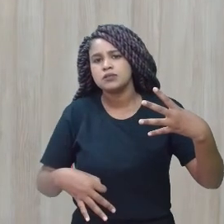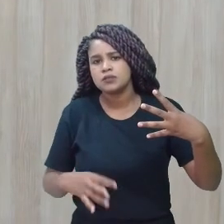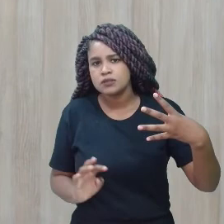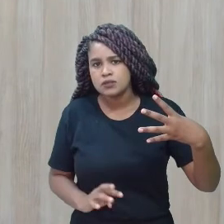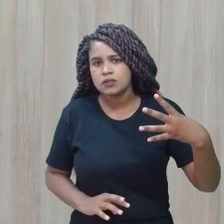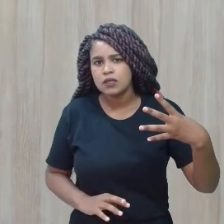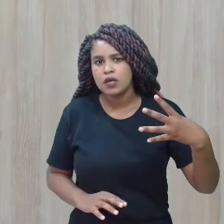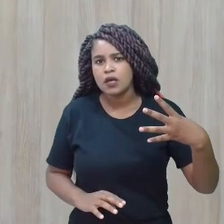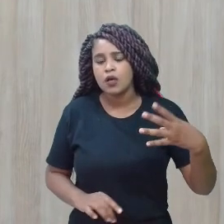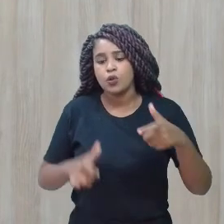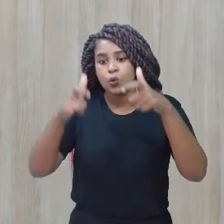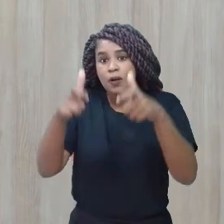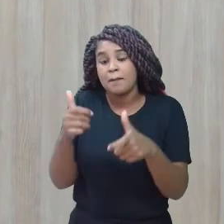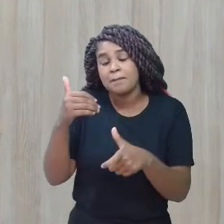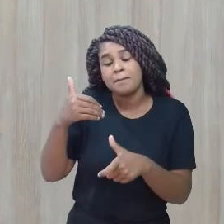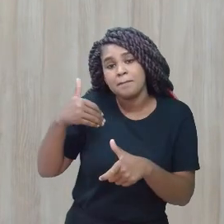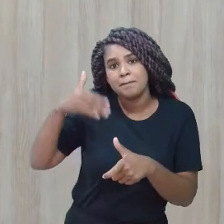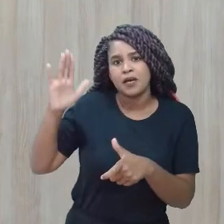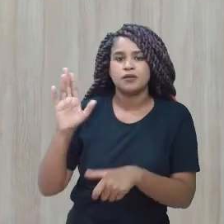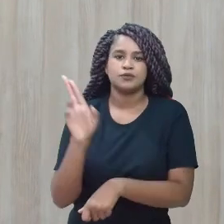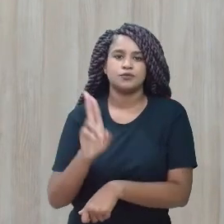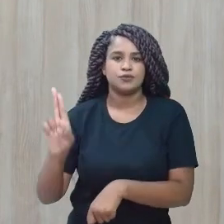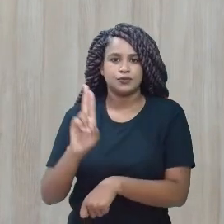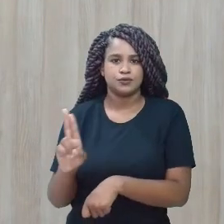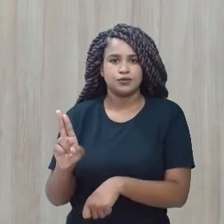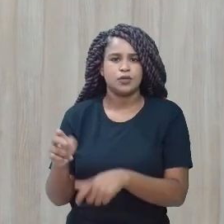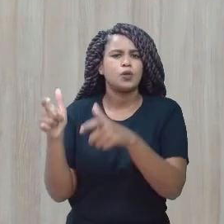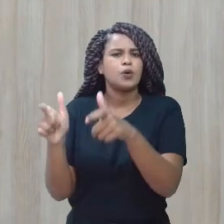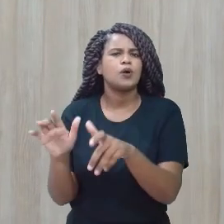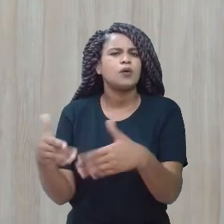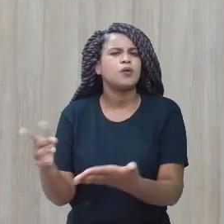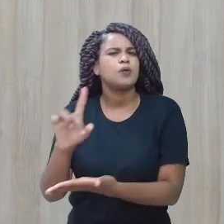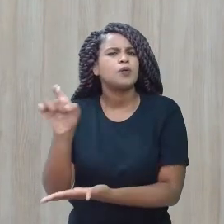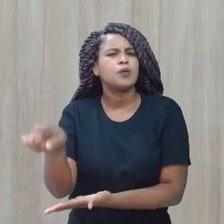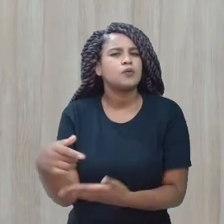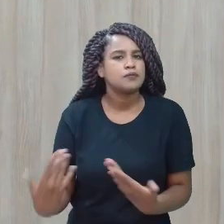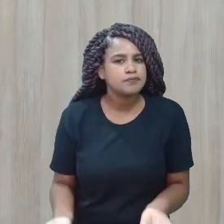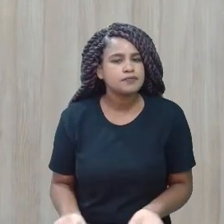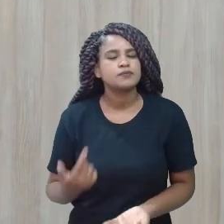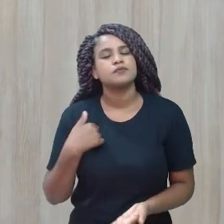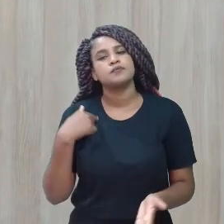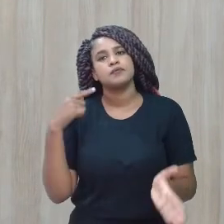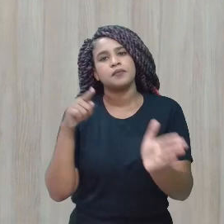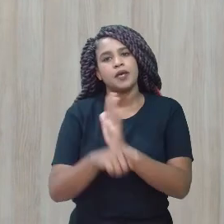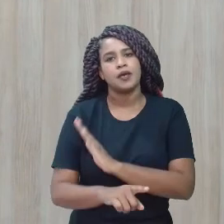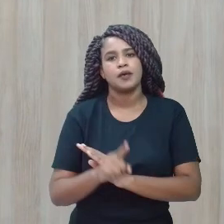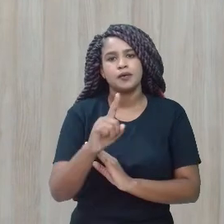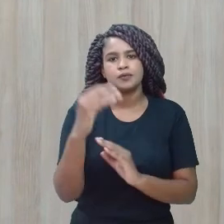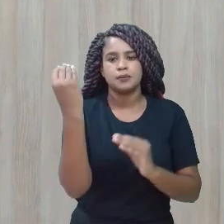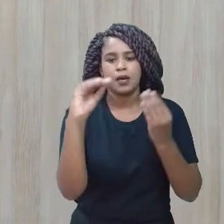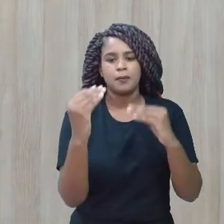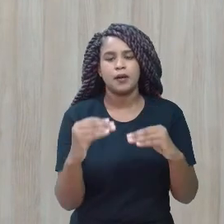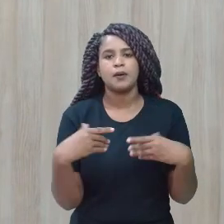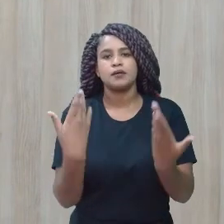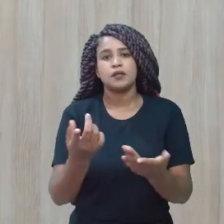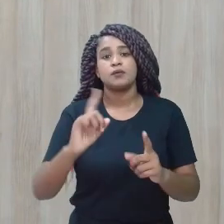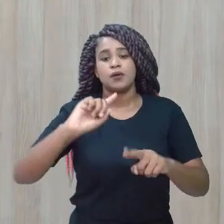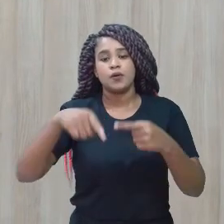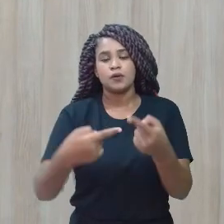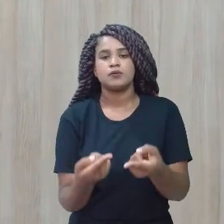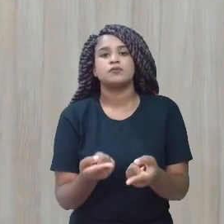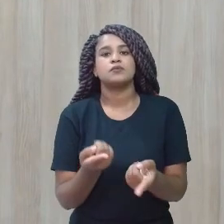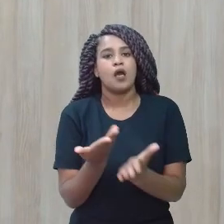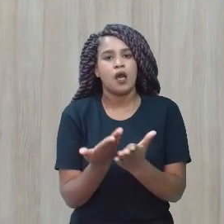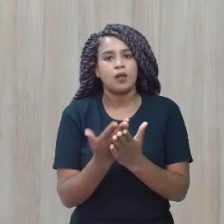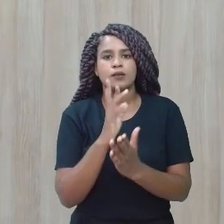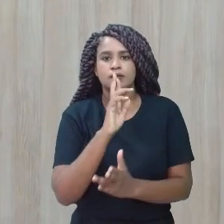dizer que onde se consome mais água, certo? Eu vou deixar essa questão aí para vocês. Na próxima aula a gente traz a